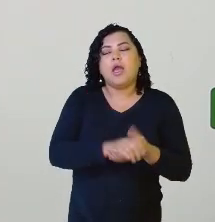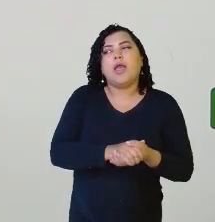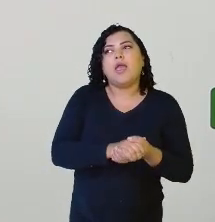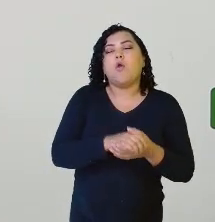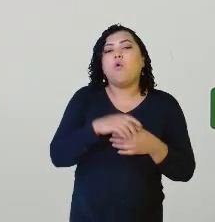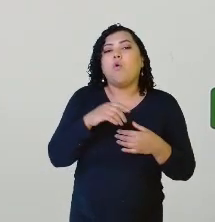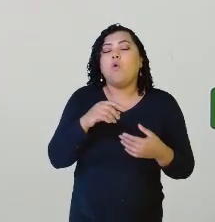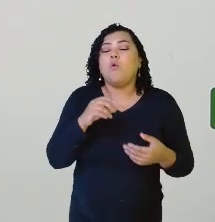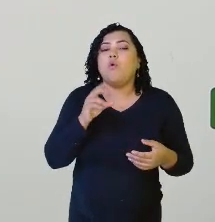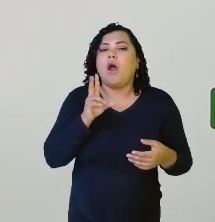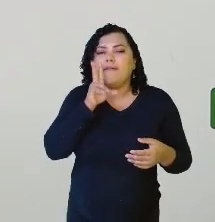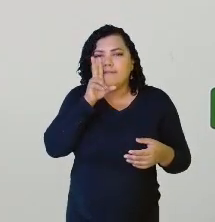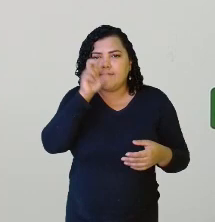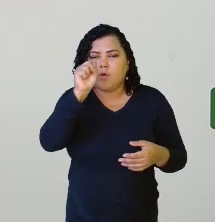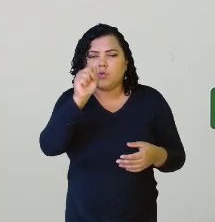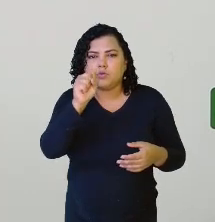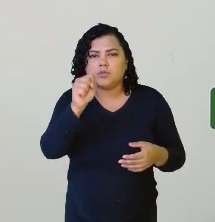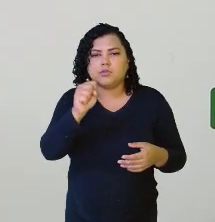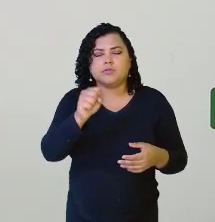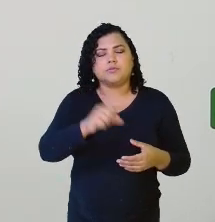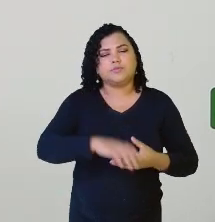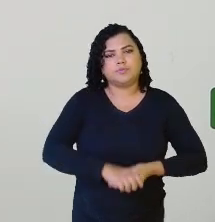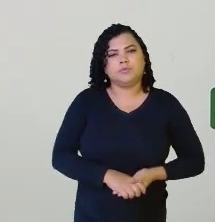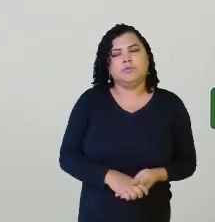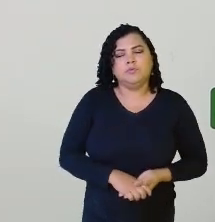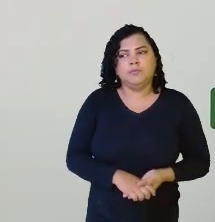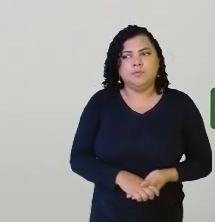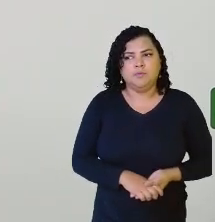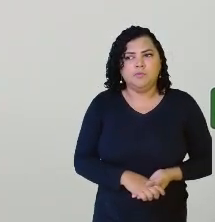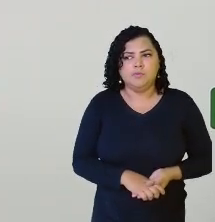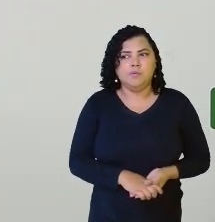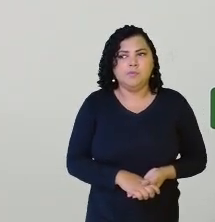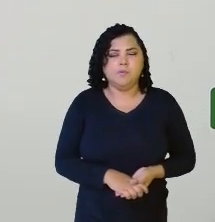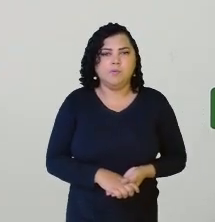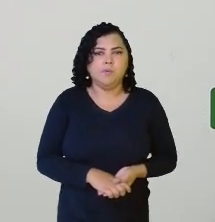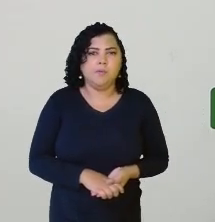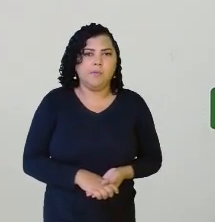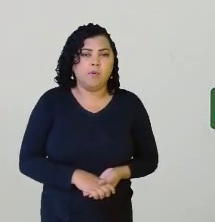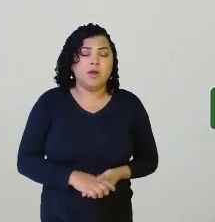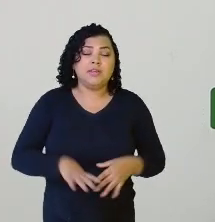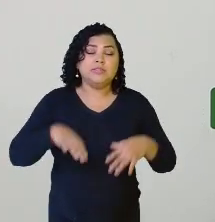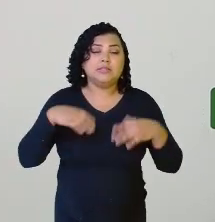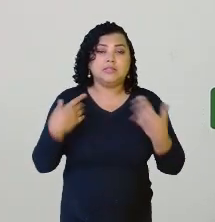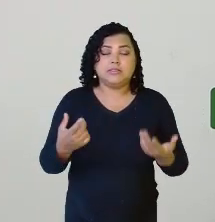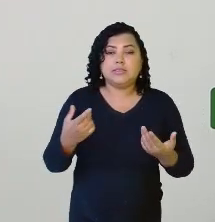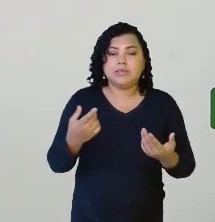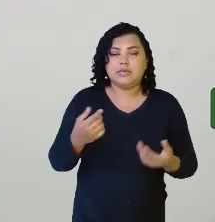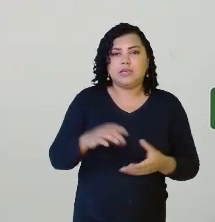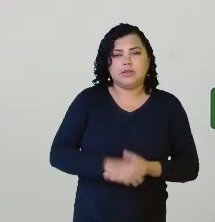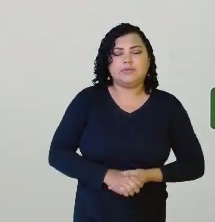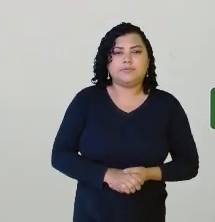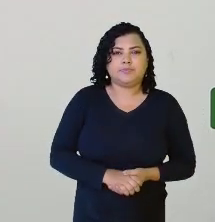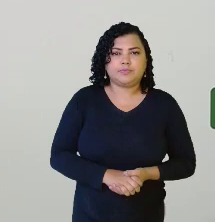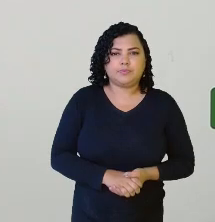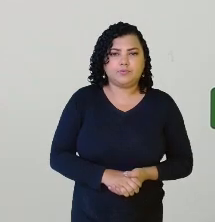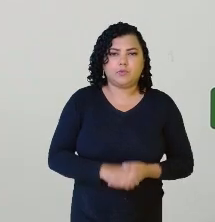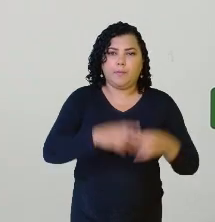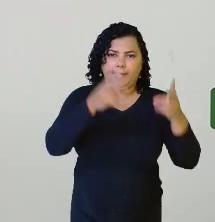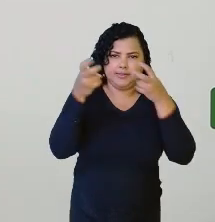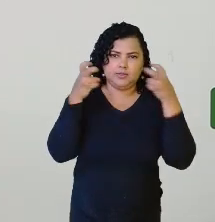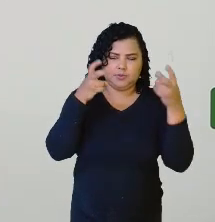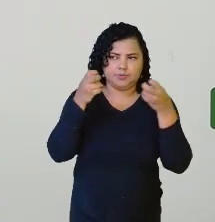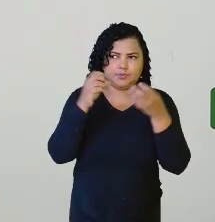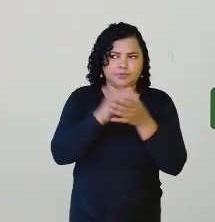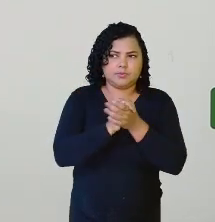Então, se ele é maior, se a intensidade daquele som é maior, então o som é forte. Se é menor, o som é fraco. Aí eu